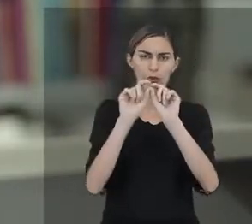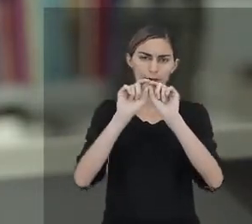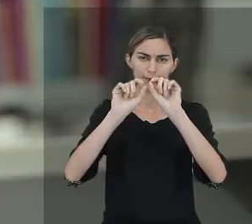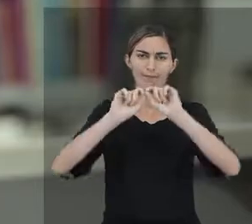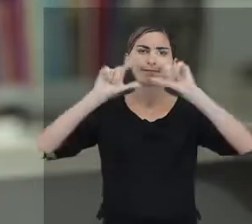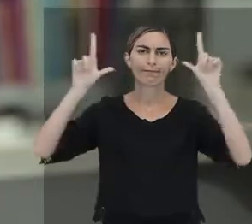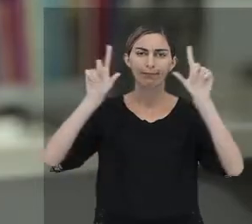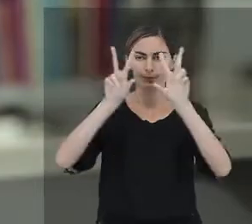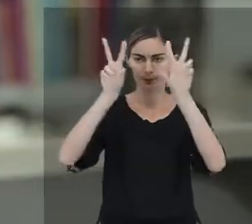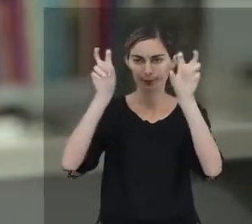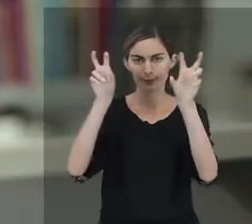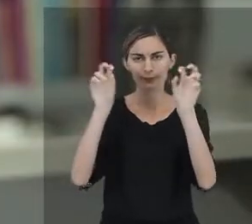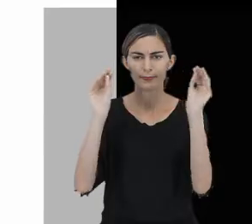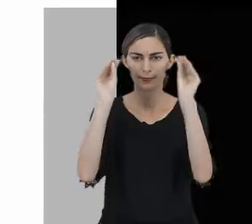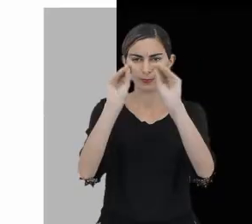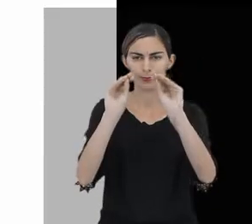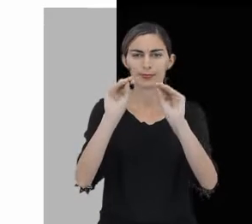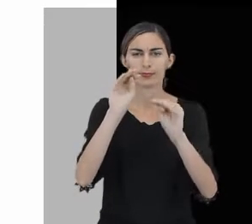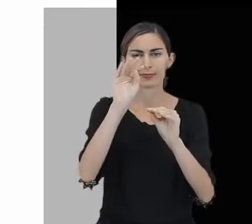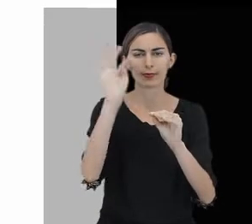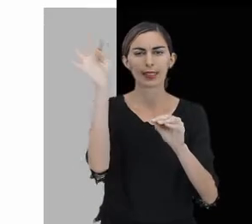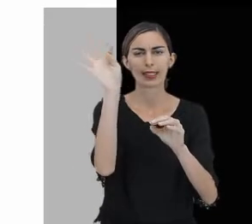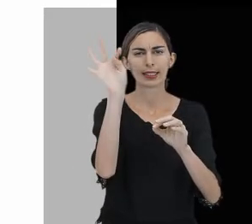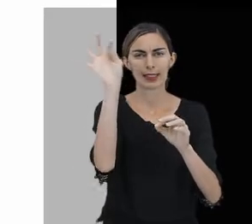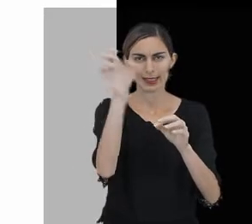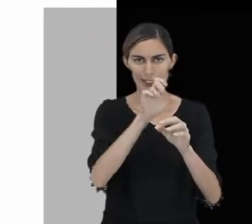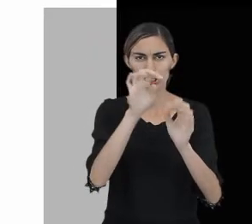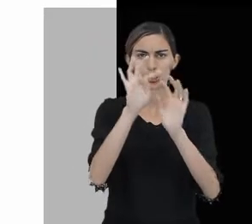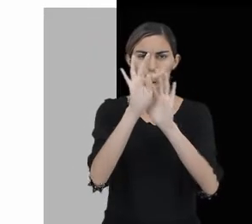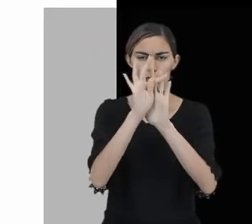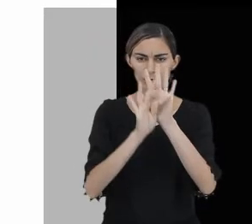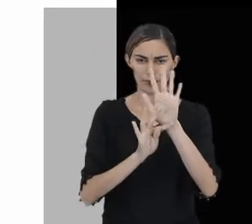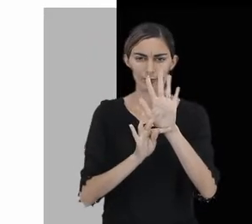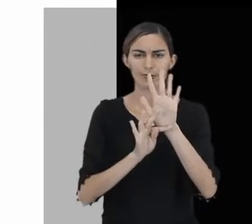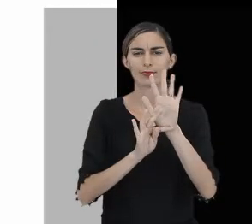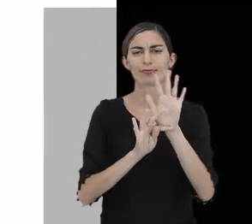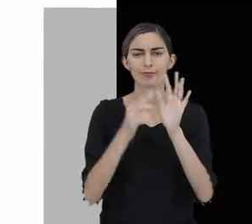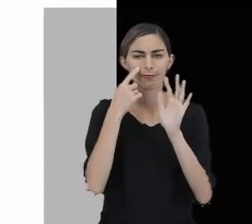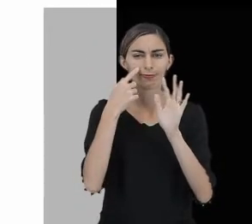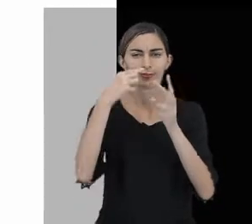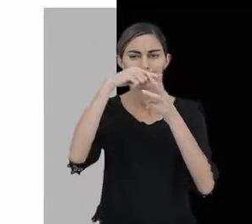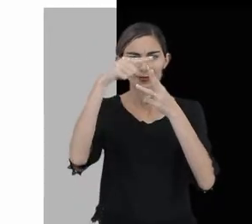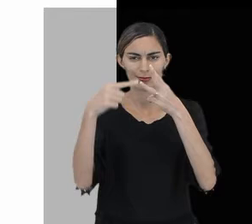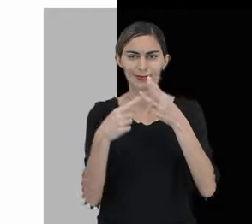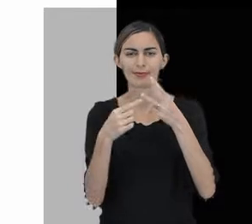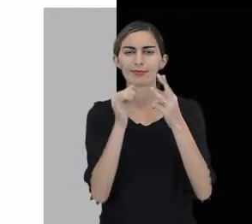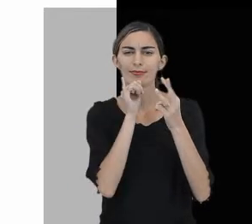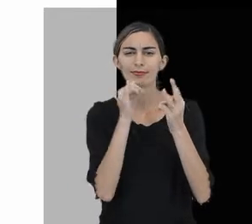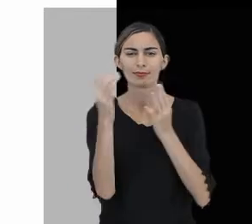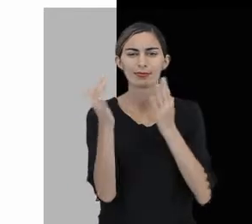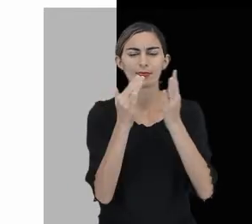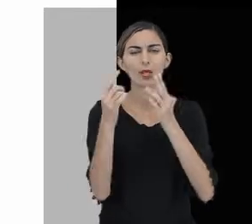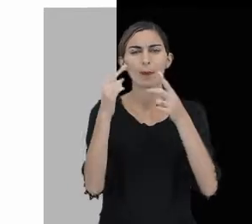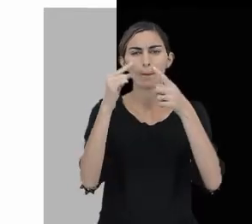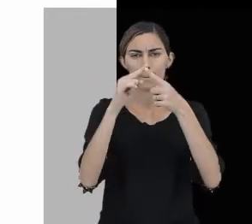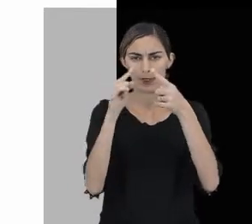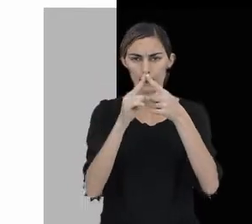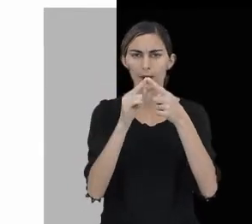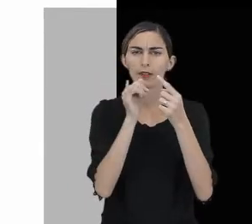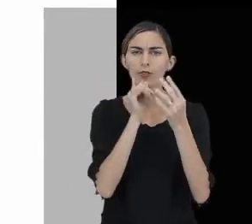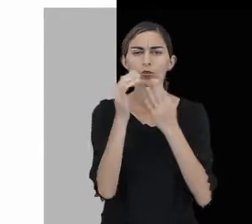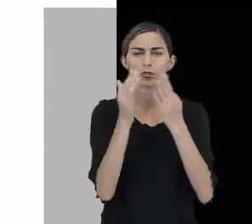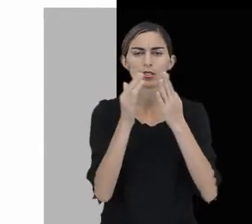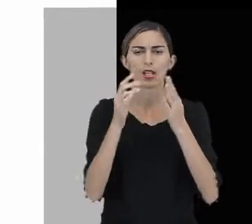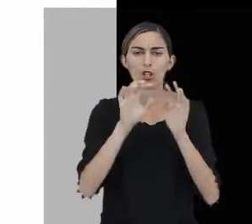sua. Então, aqui a gente pode ver no nosso material 3 exemplos da utilização de um Text View. Então, no primeiro exemplo, a